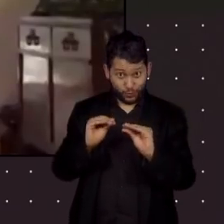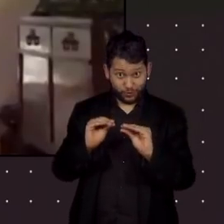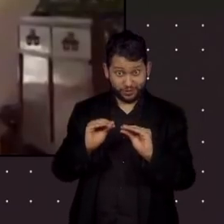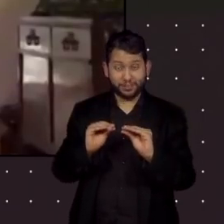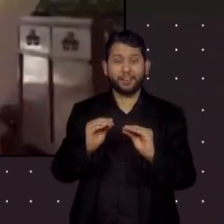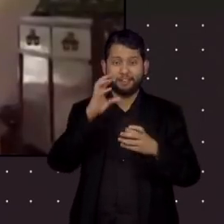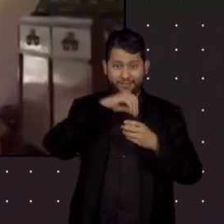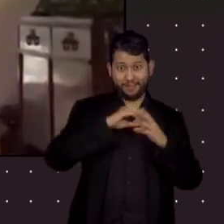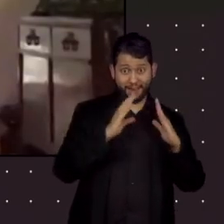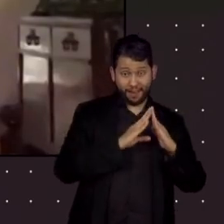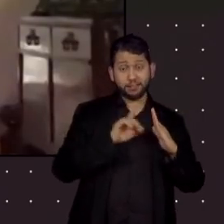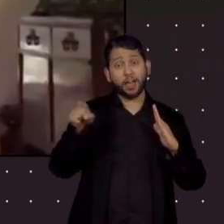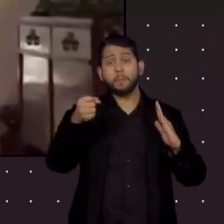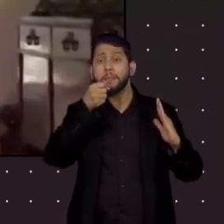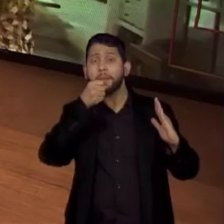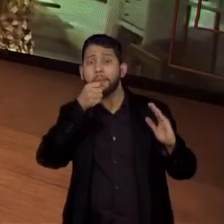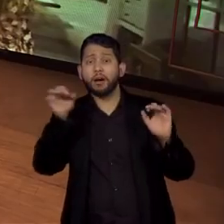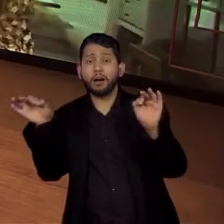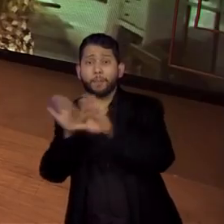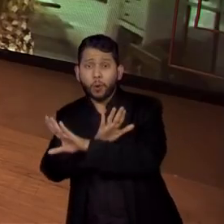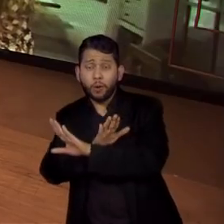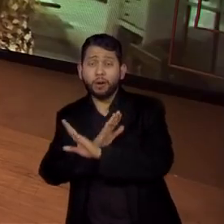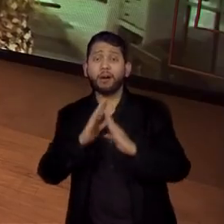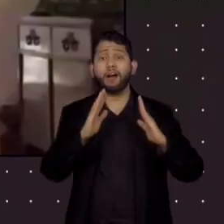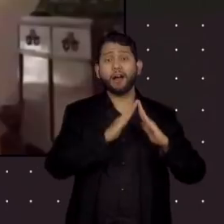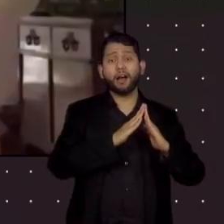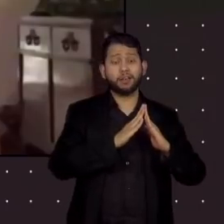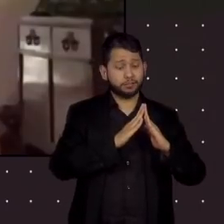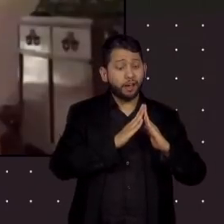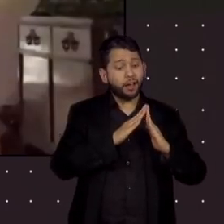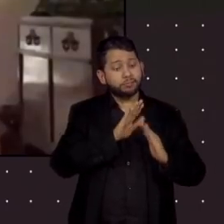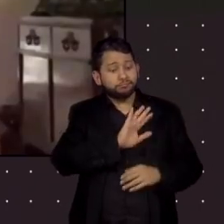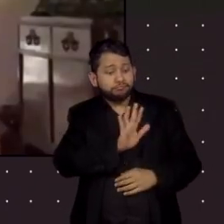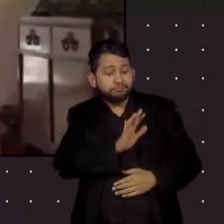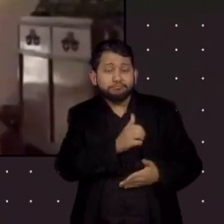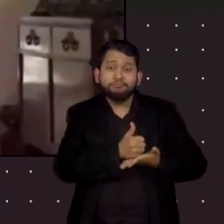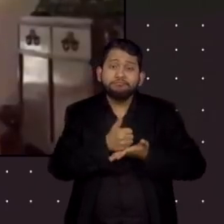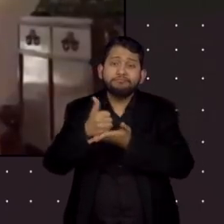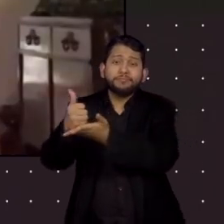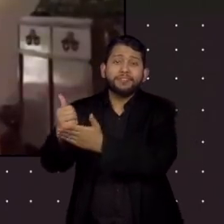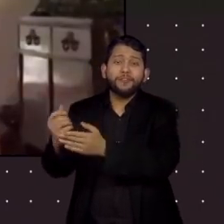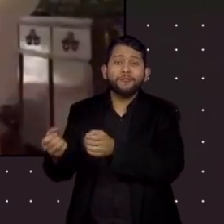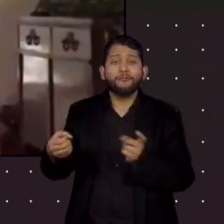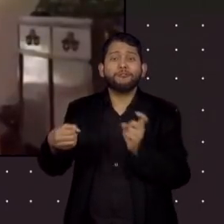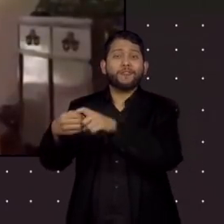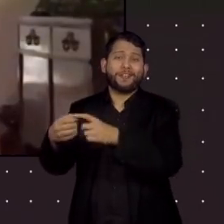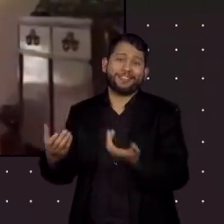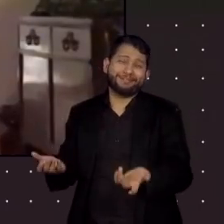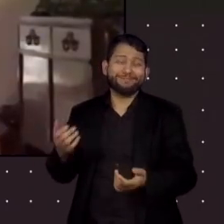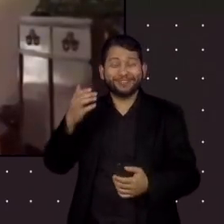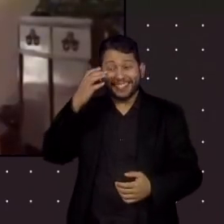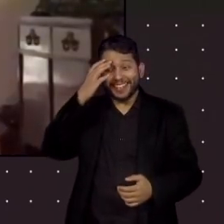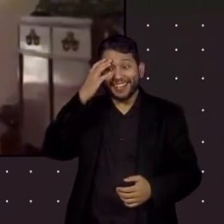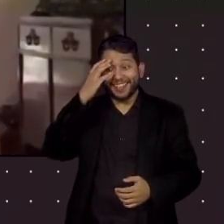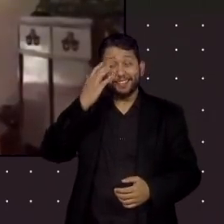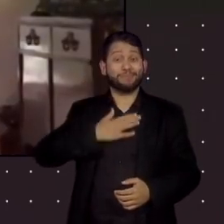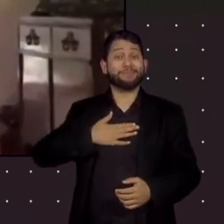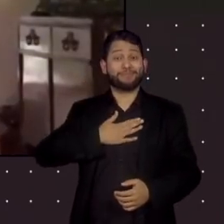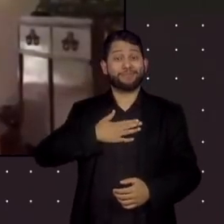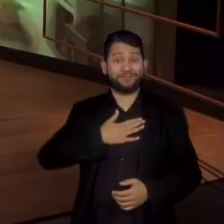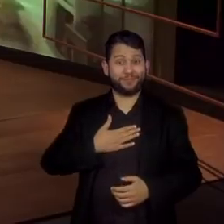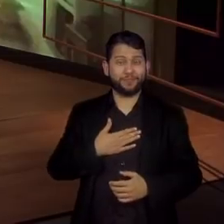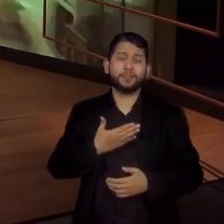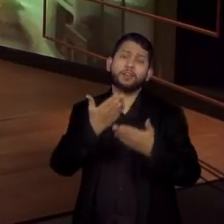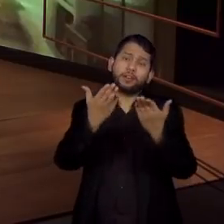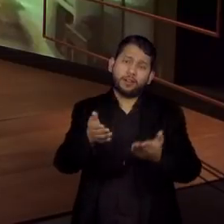né? Foi uma fase muito linda. E você, João, me trouxe